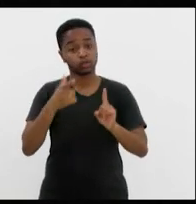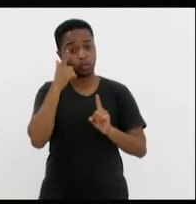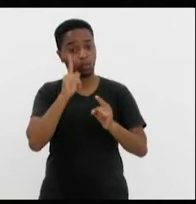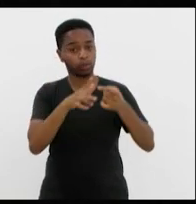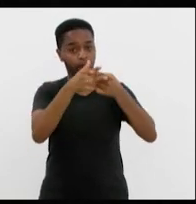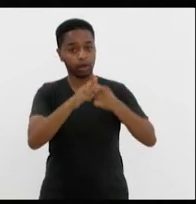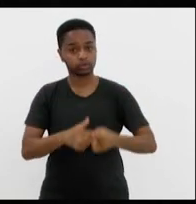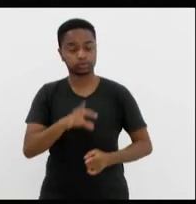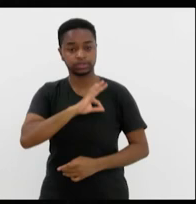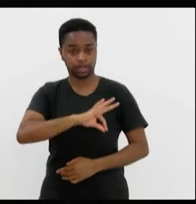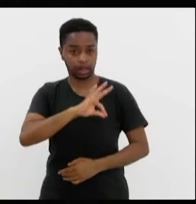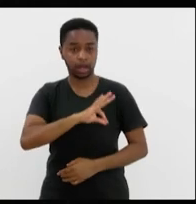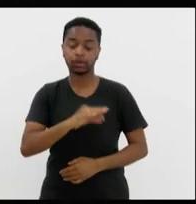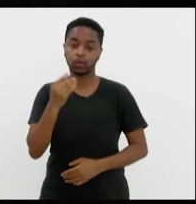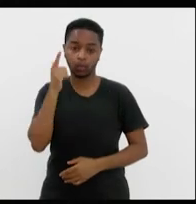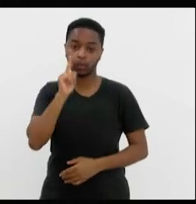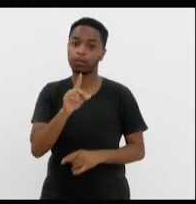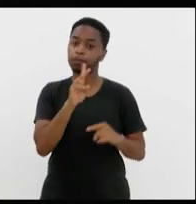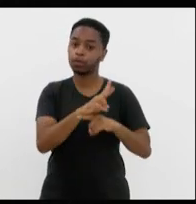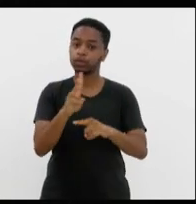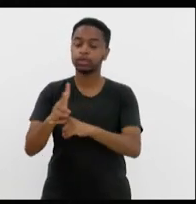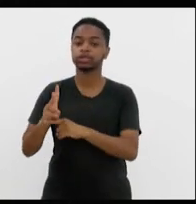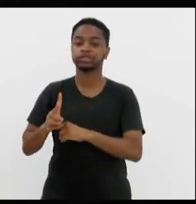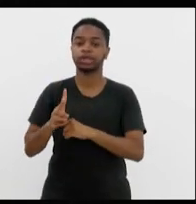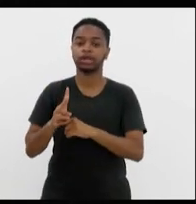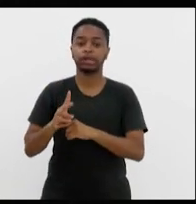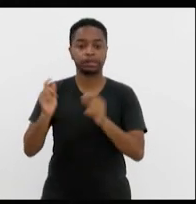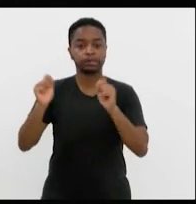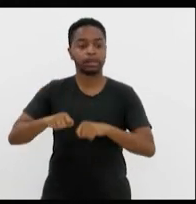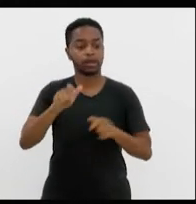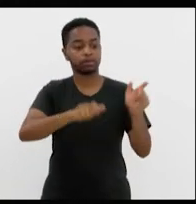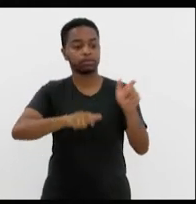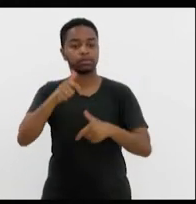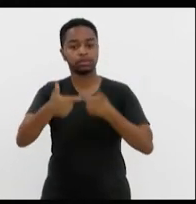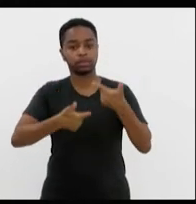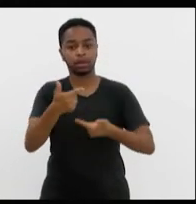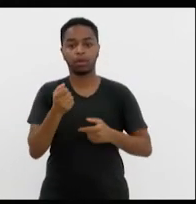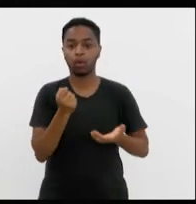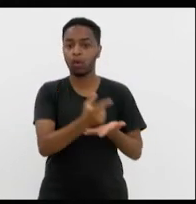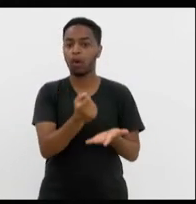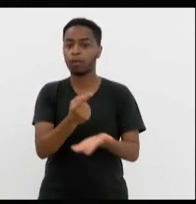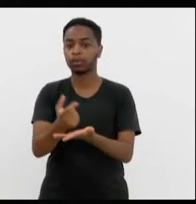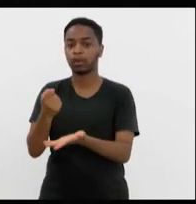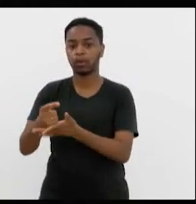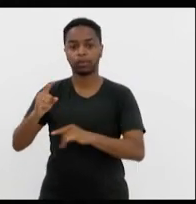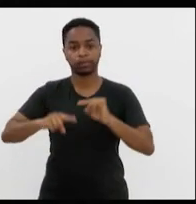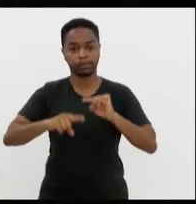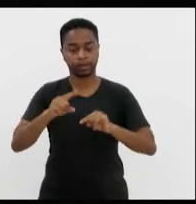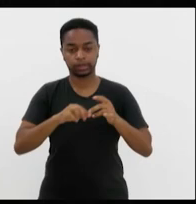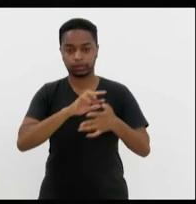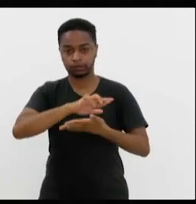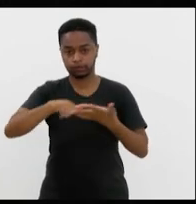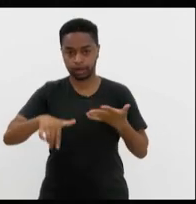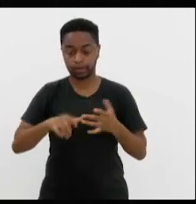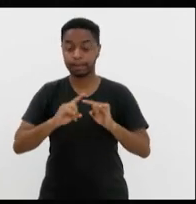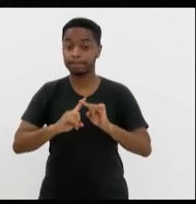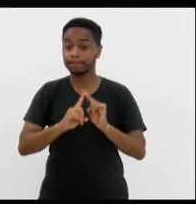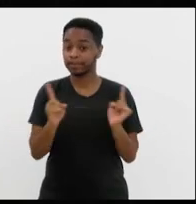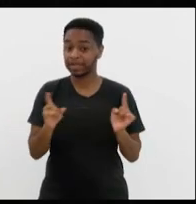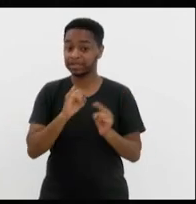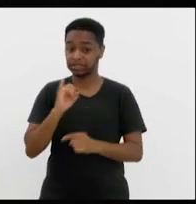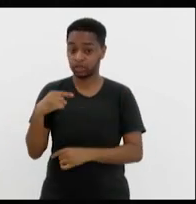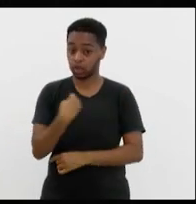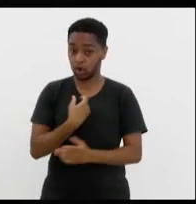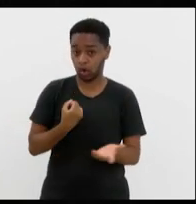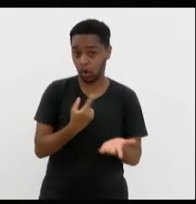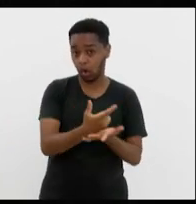o salário para proteger o poder de compra dos seus trabalhadores e trabalhadoras. Afinal, quando a gente